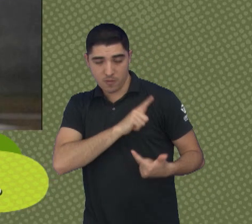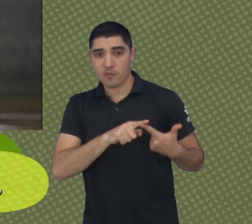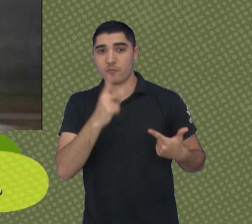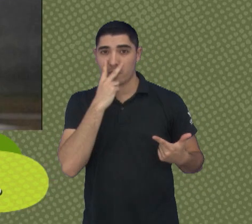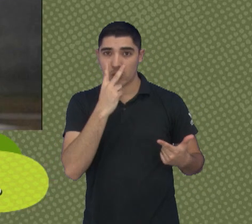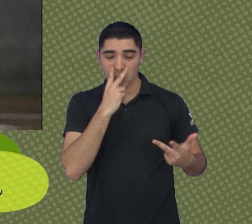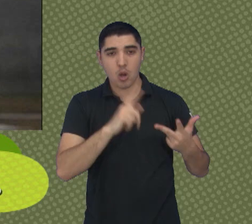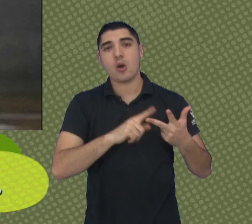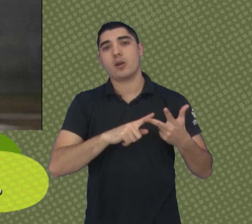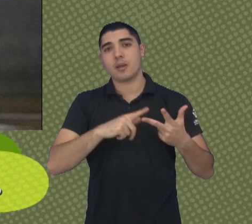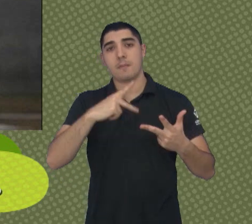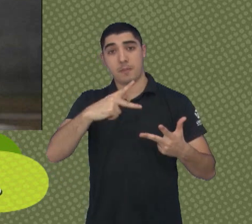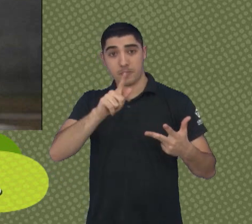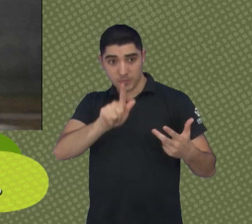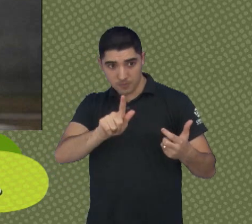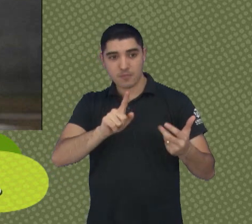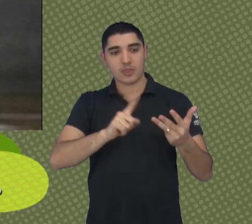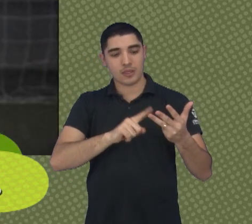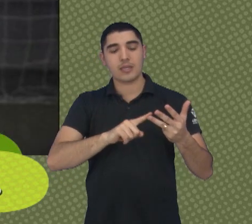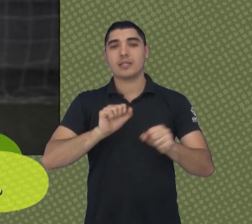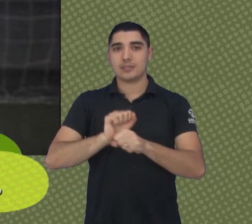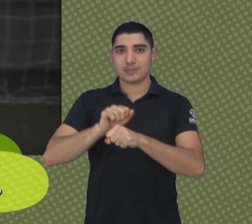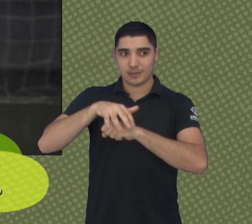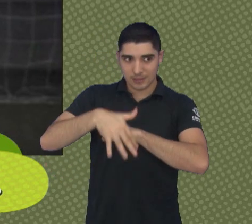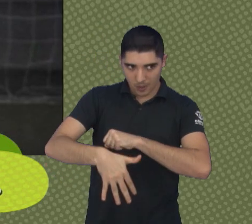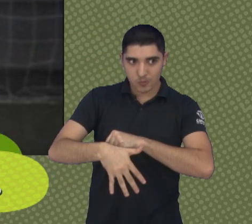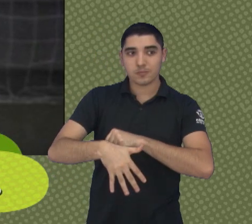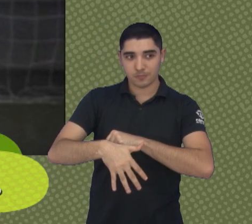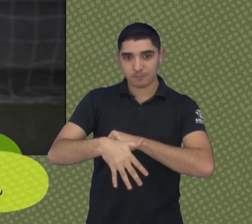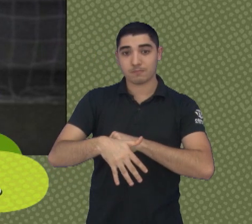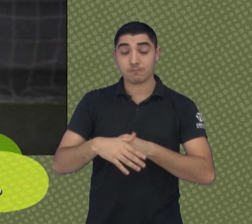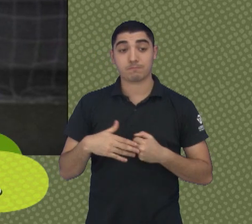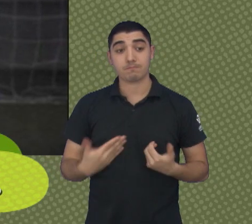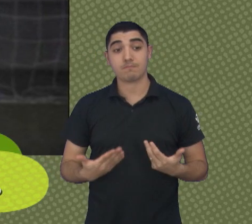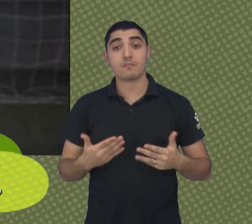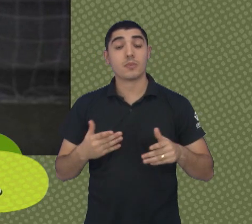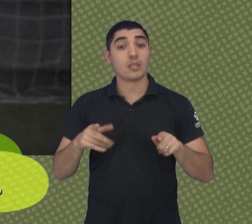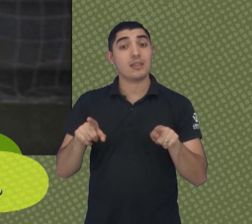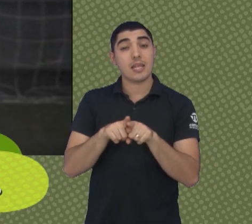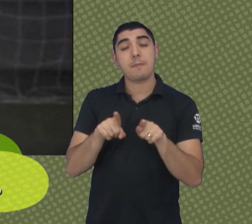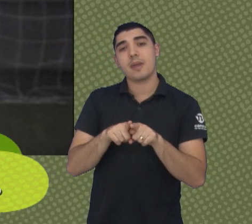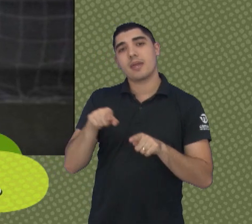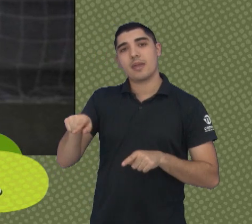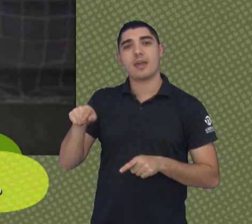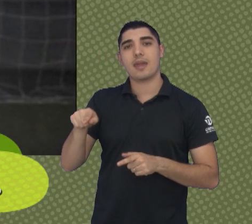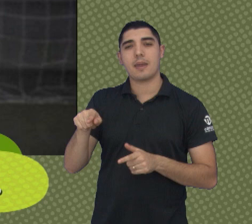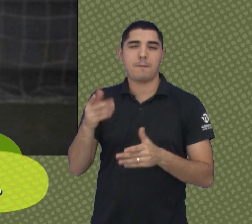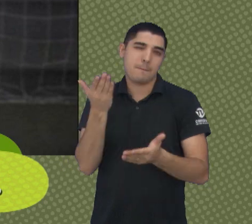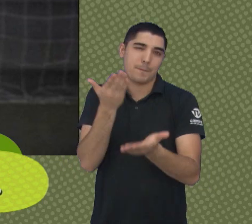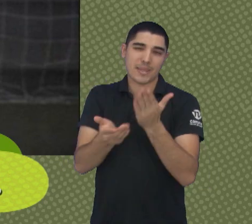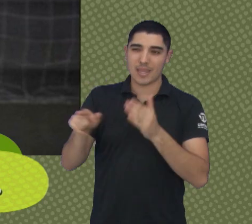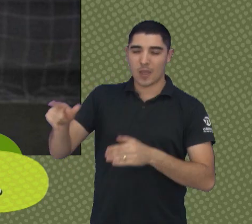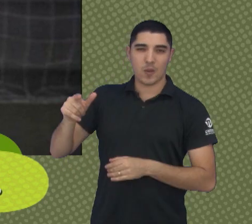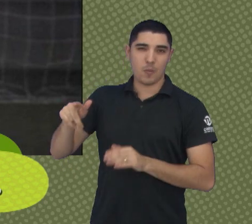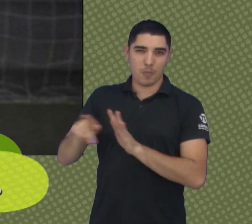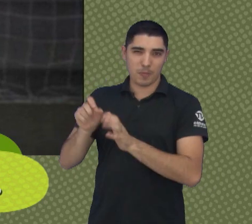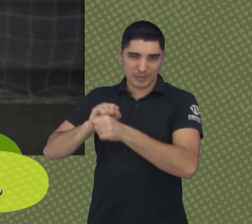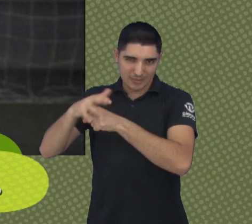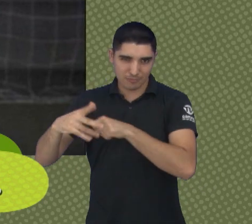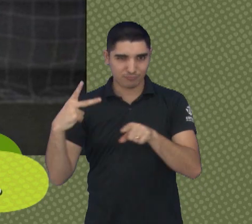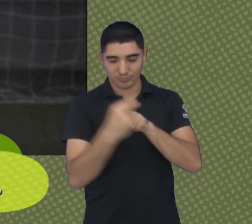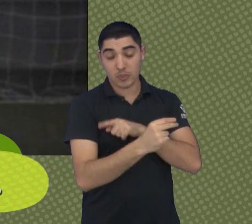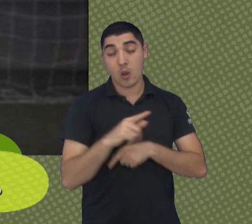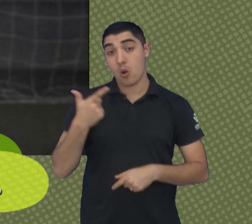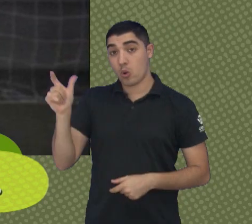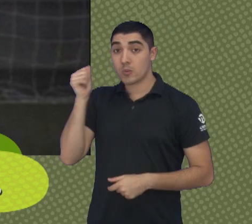Grande e Salto por 2-0. E na decisão contra o Osasco, perdeu por 2-0, ficando com o vice. Já o time feminino